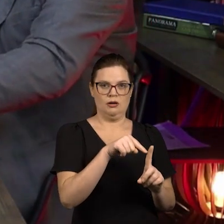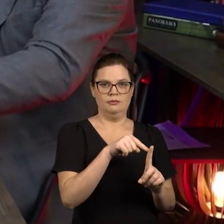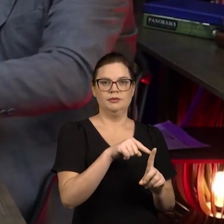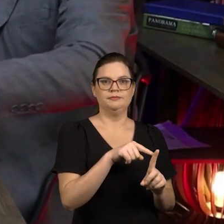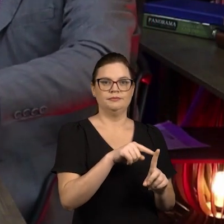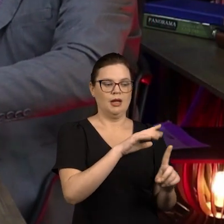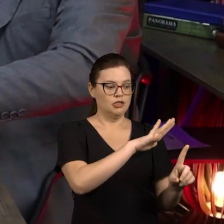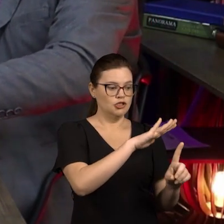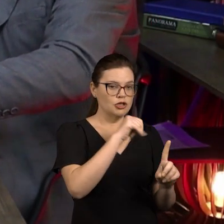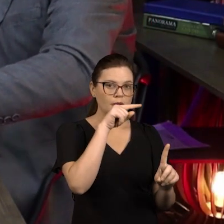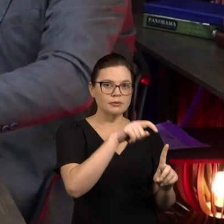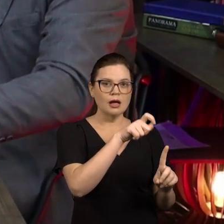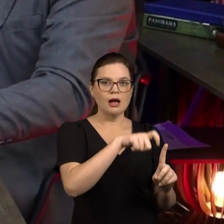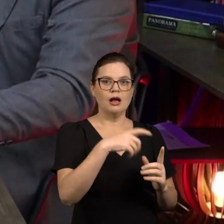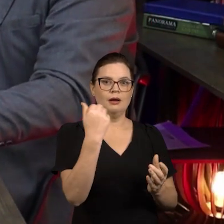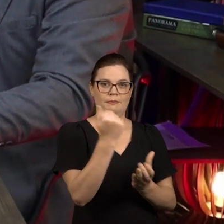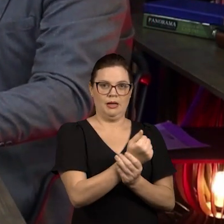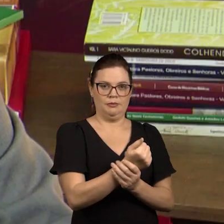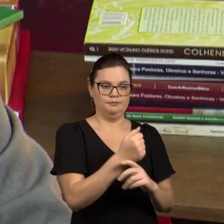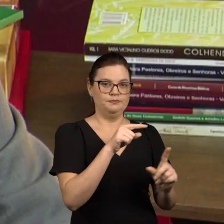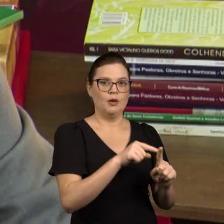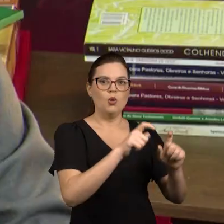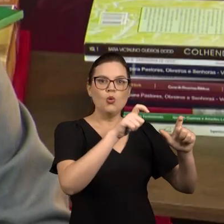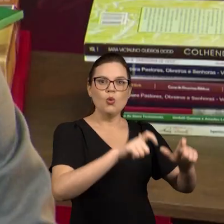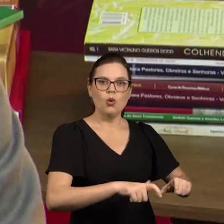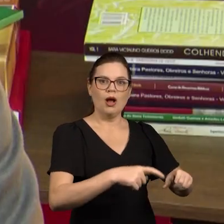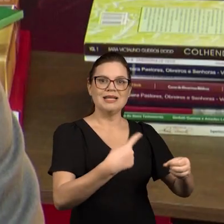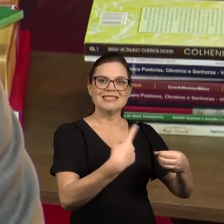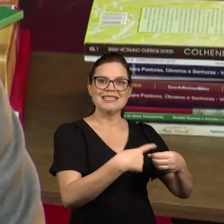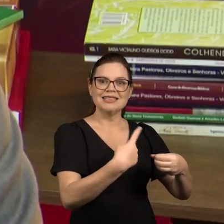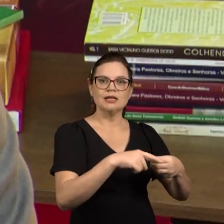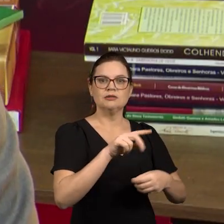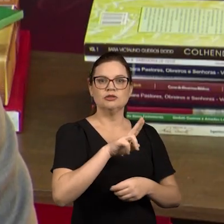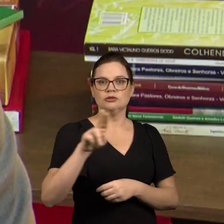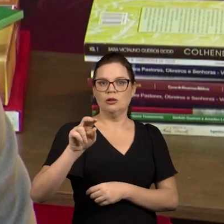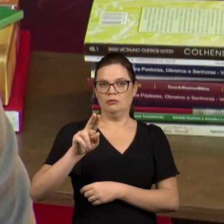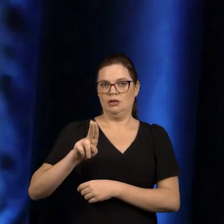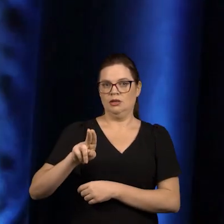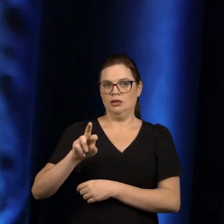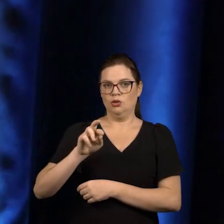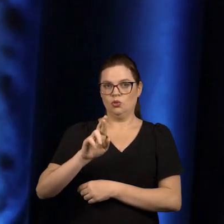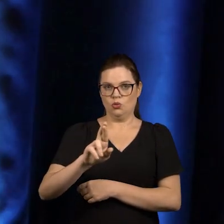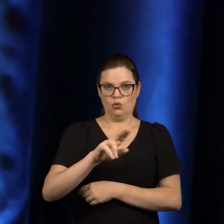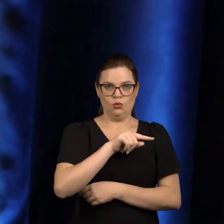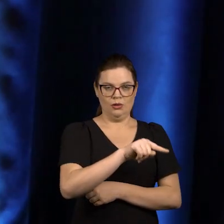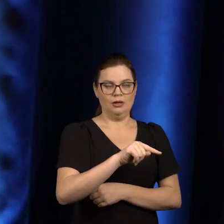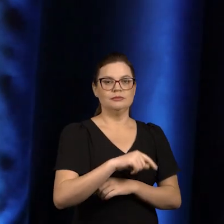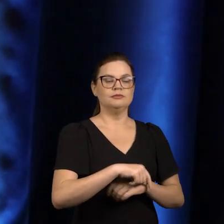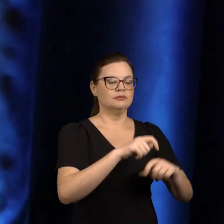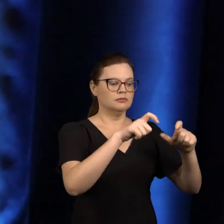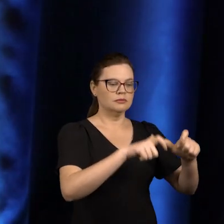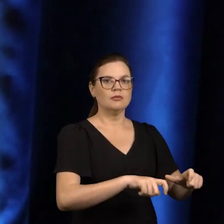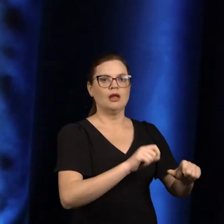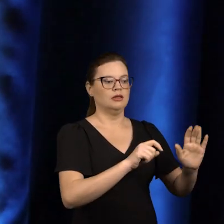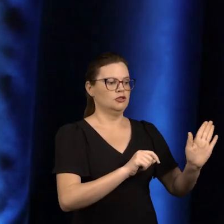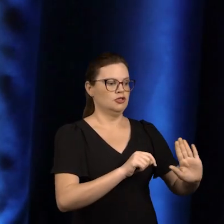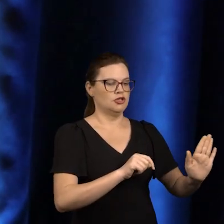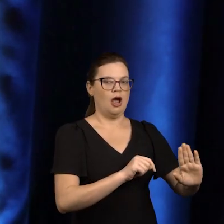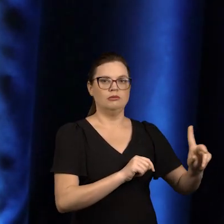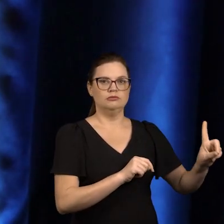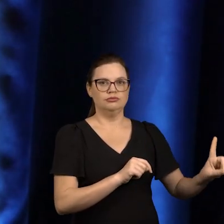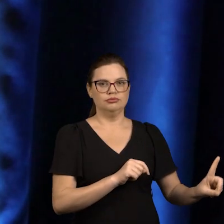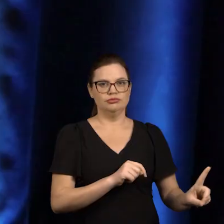de Ur dos Caldeus, ele vai para Harã, quando seu pai morre, e dali